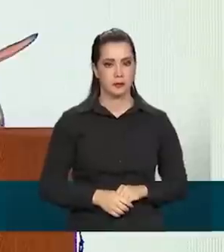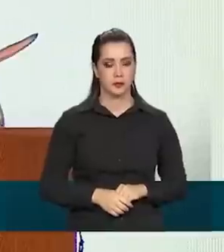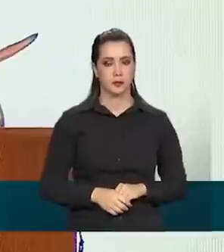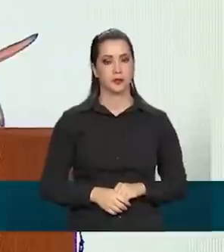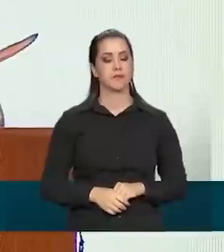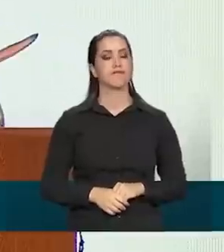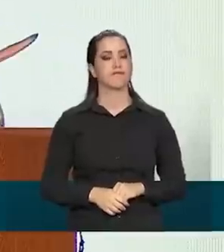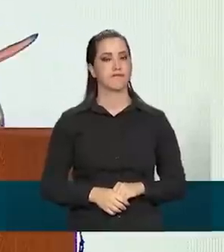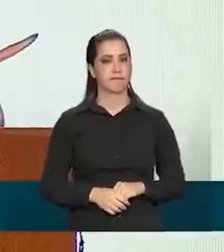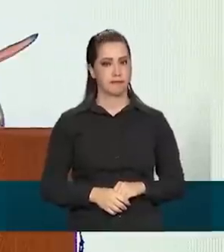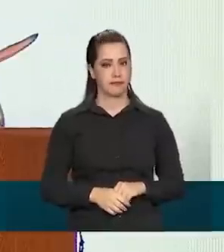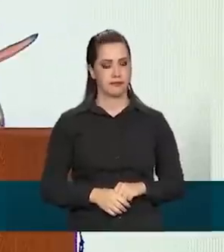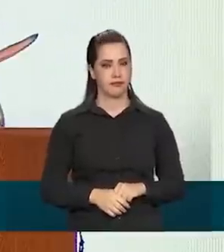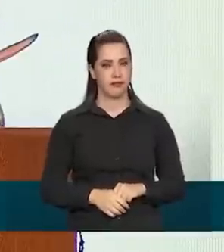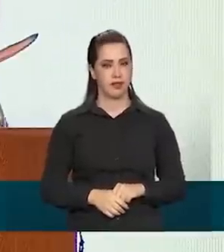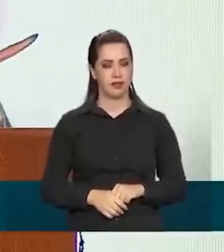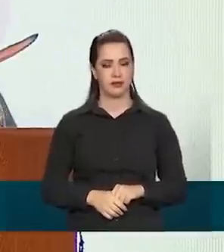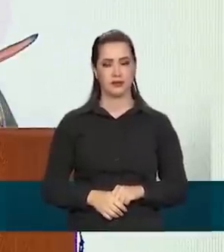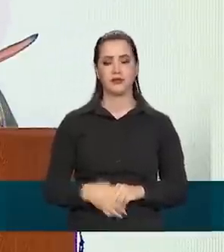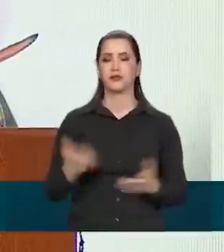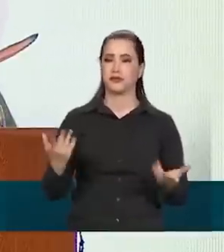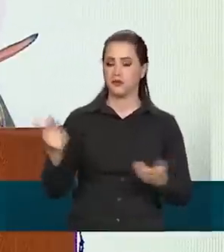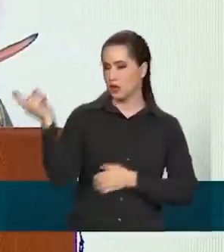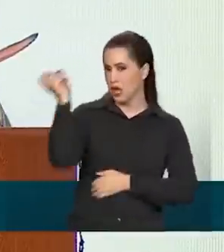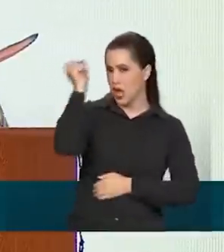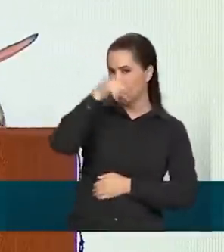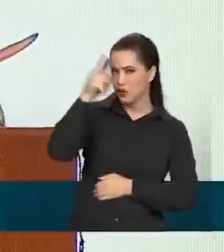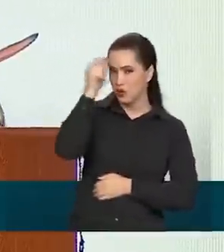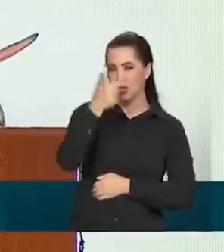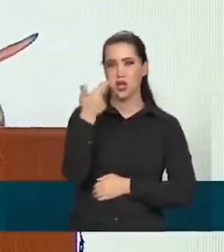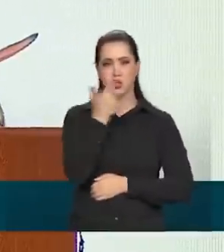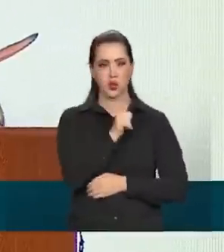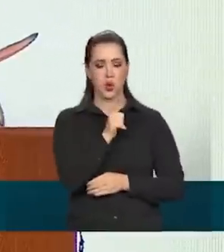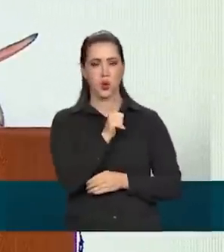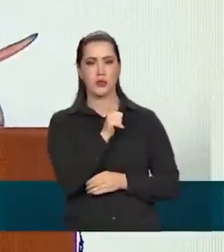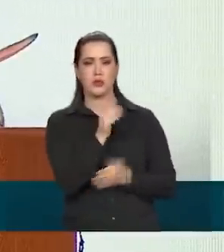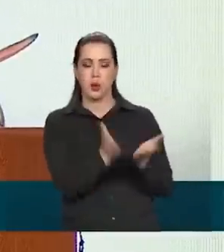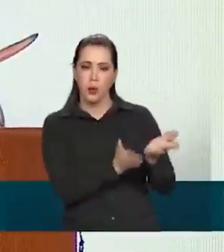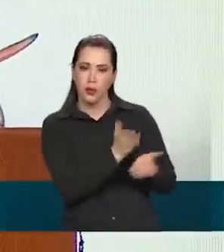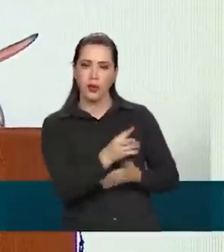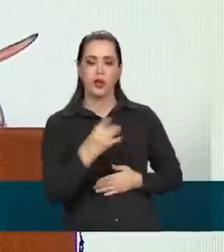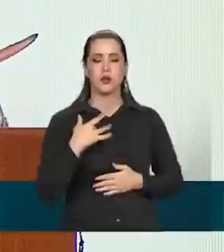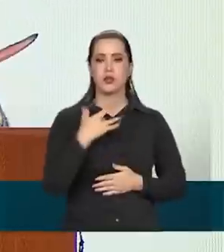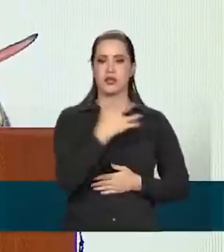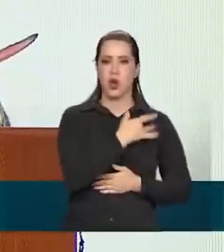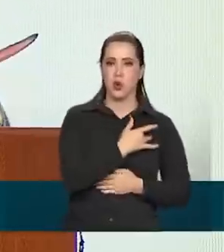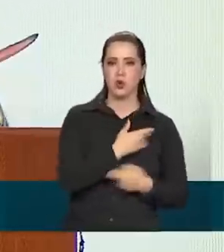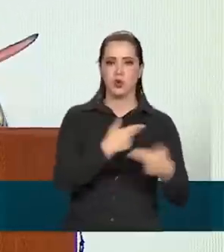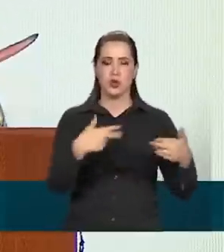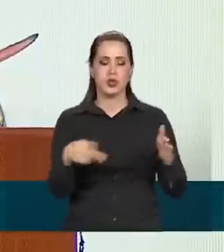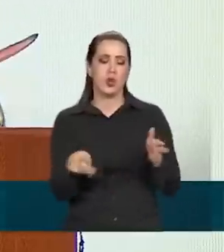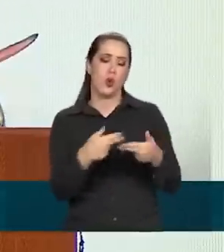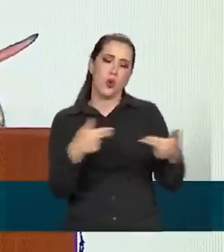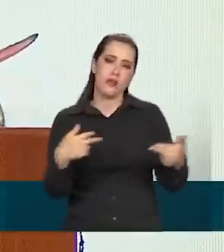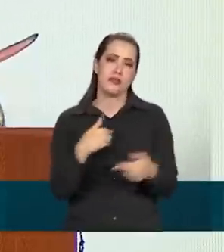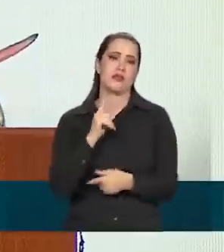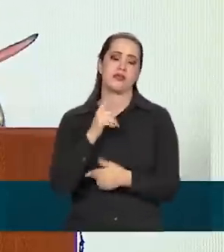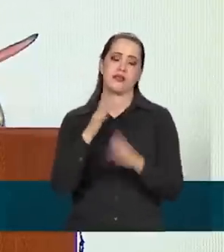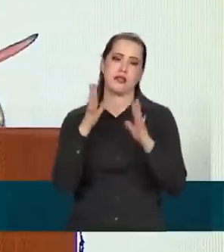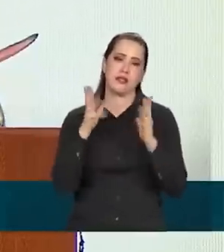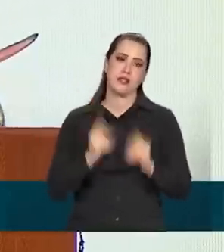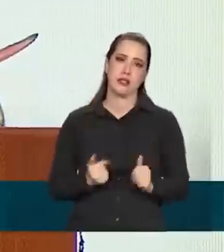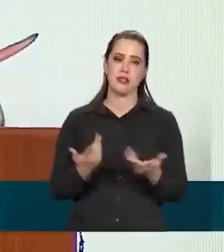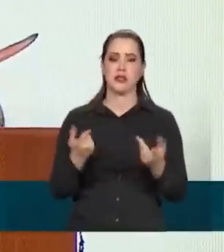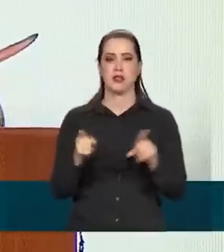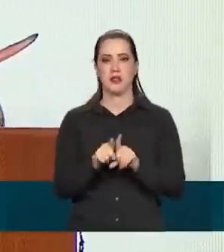As dificuldades no acesso aos serviços de saúde, de saneamento e as falsas